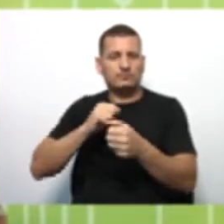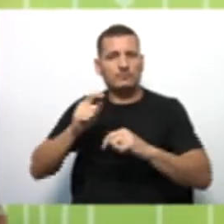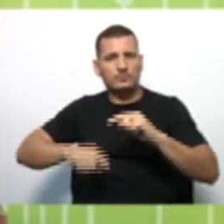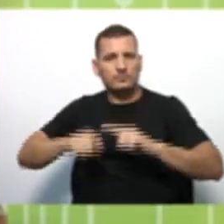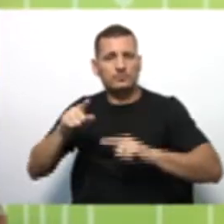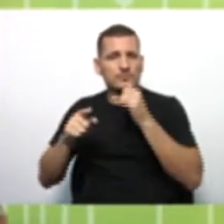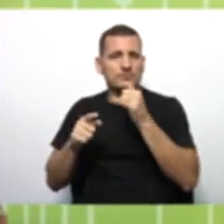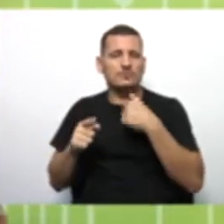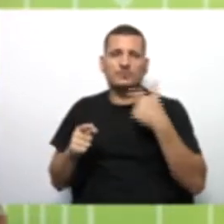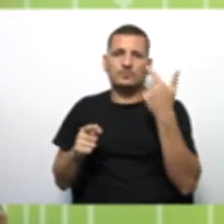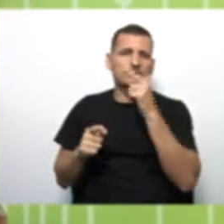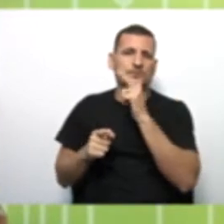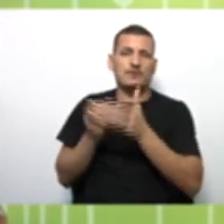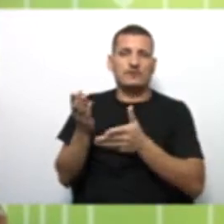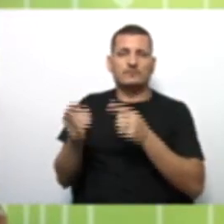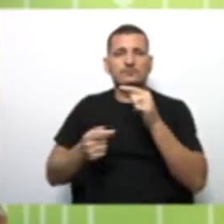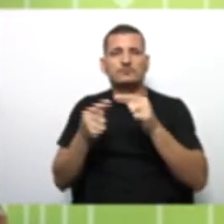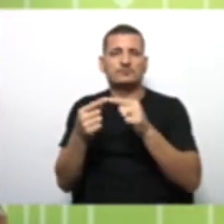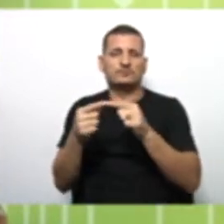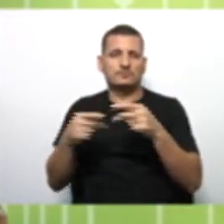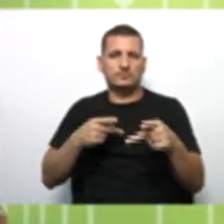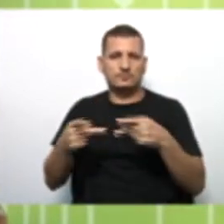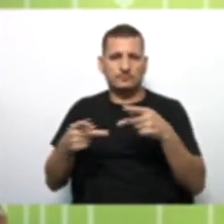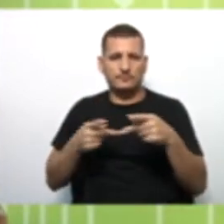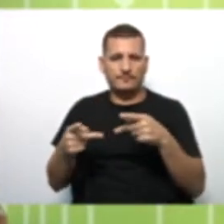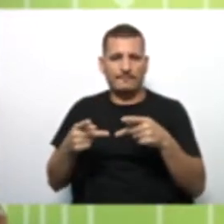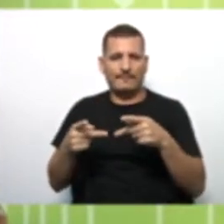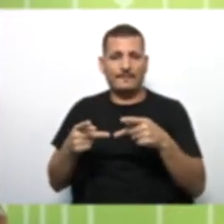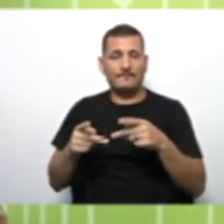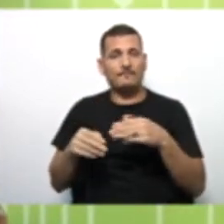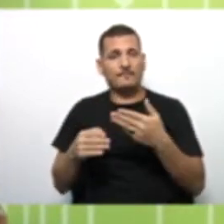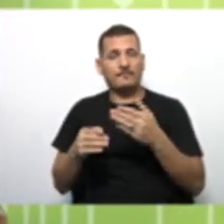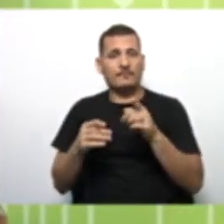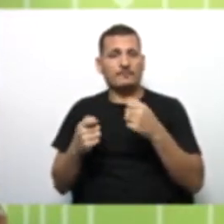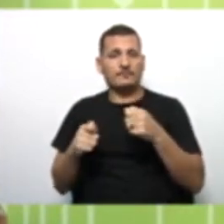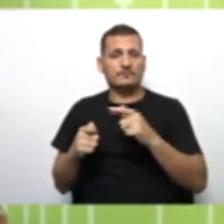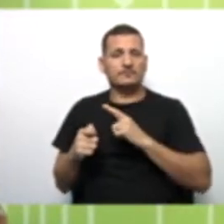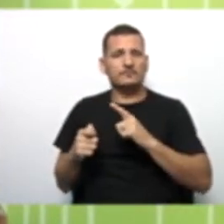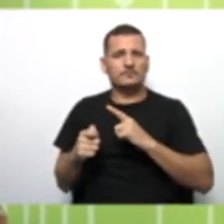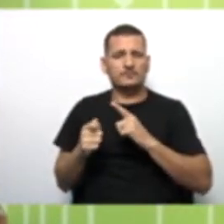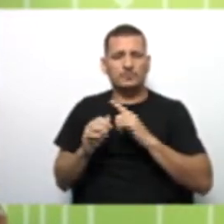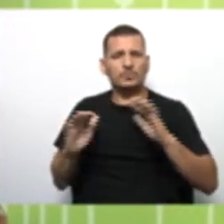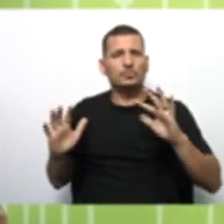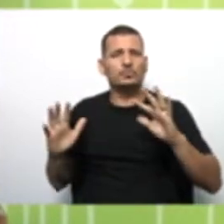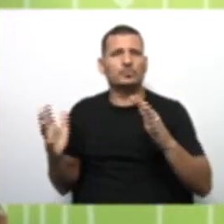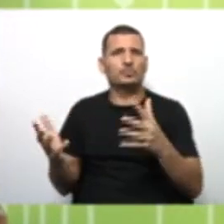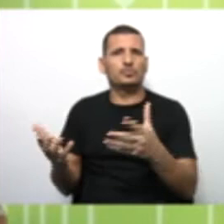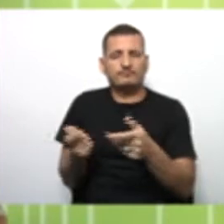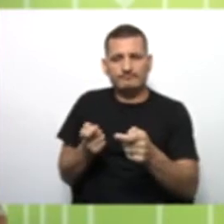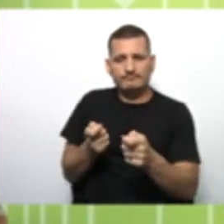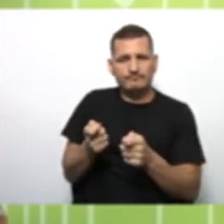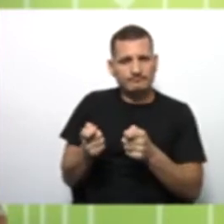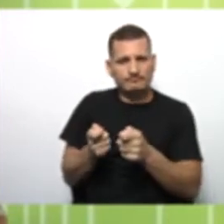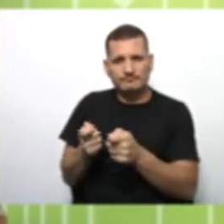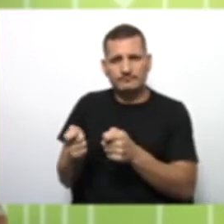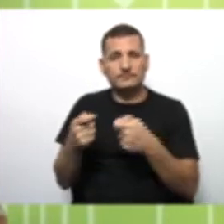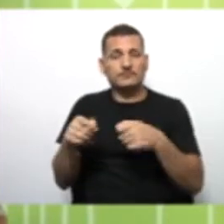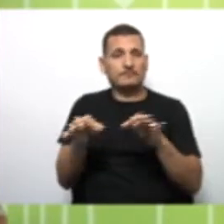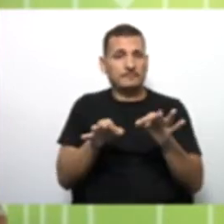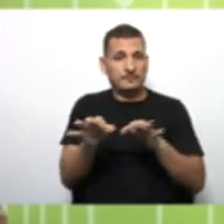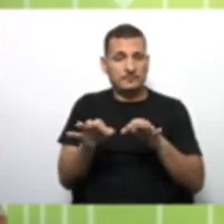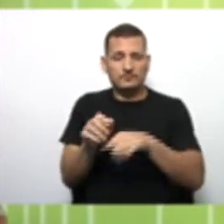conseguir atender ao objetivo maior do meu projeto. Então você tem que ter aí tudo isso em mãos, você tem que fazer um plano de gerenciamento